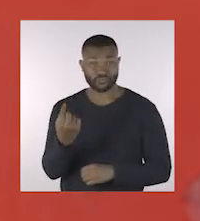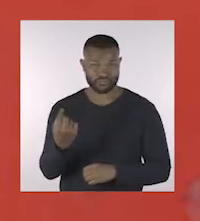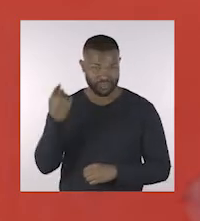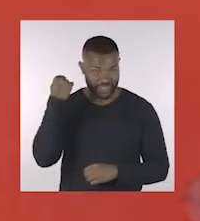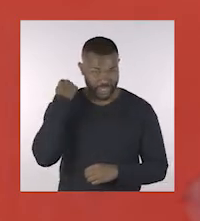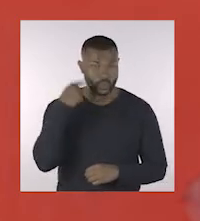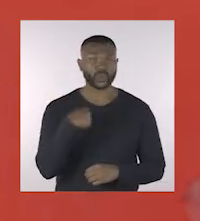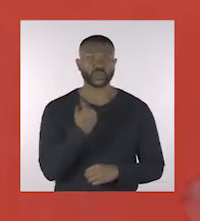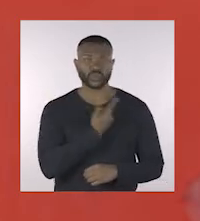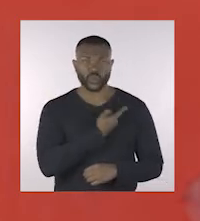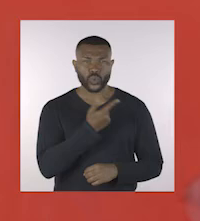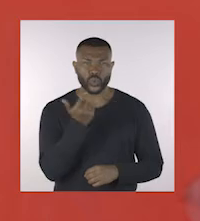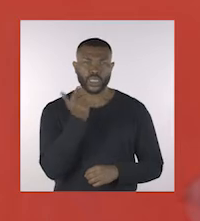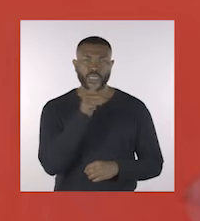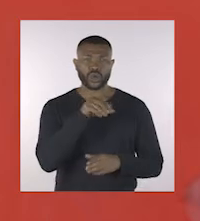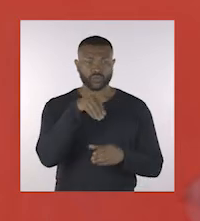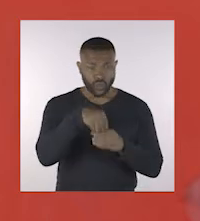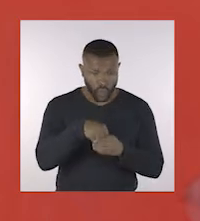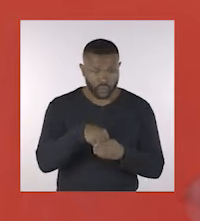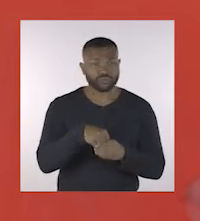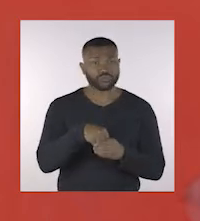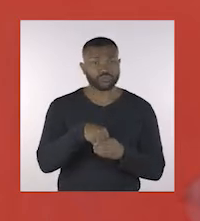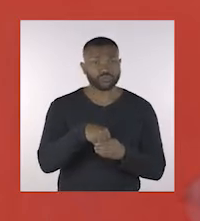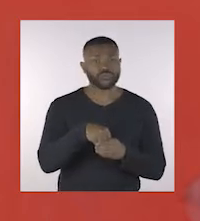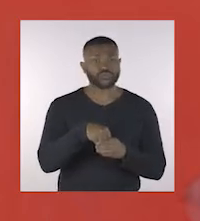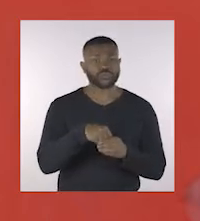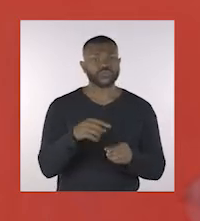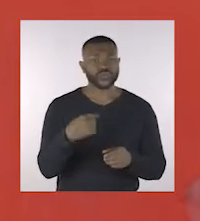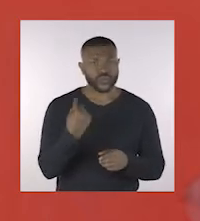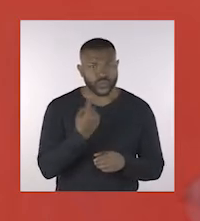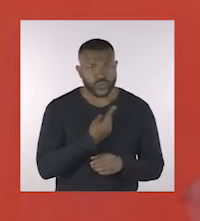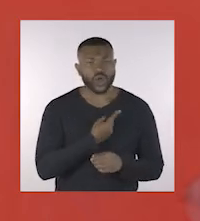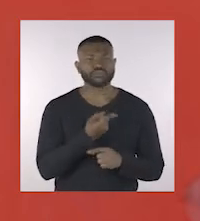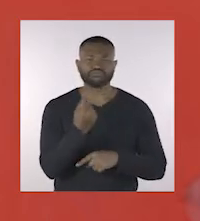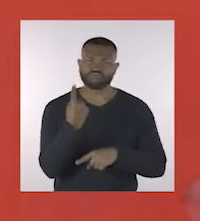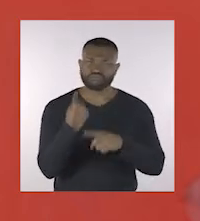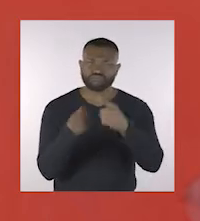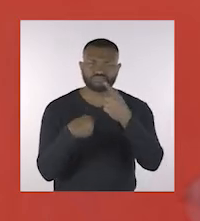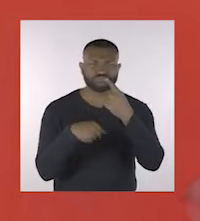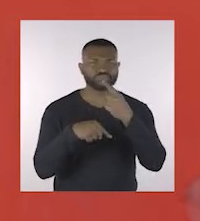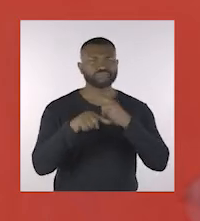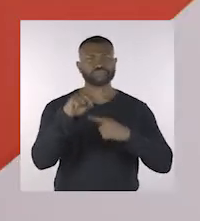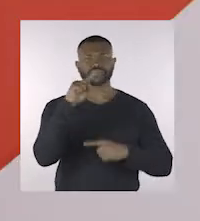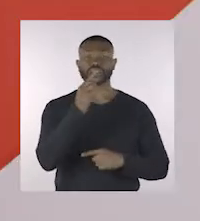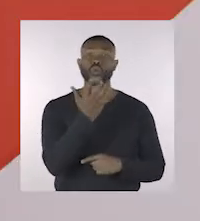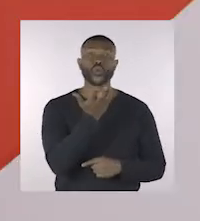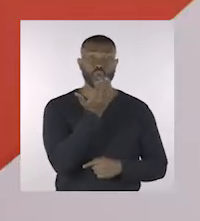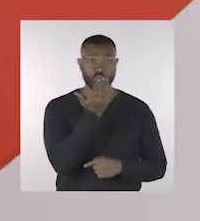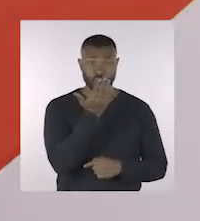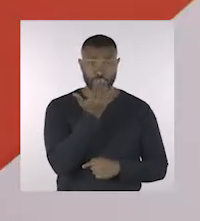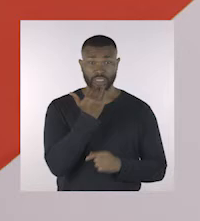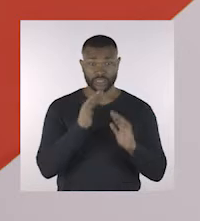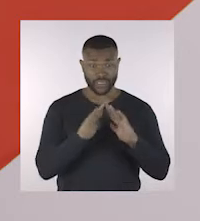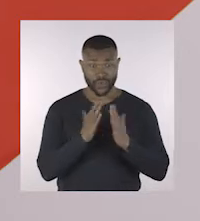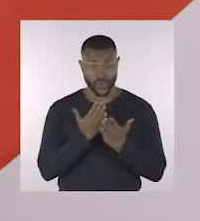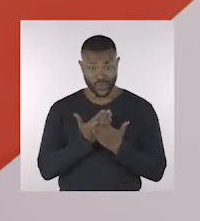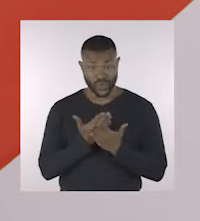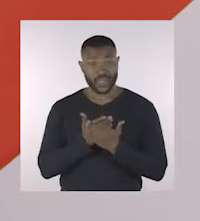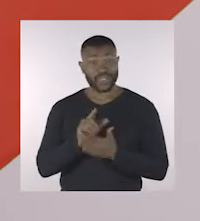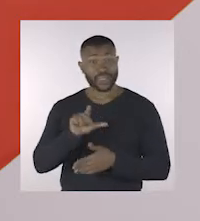naquele período nós ganhamos a eleição fizemos esse essa essa grande revolução na alimentação